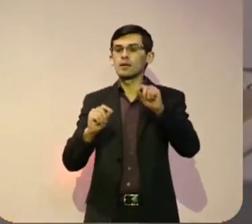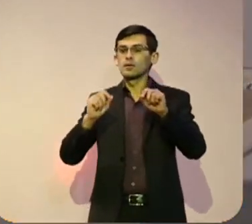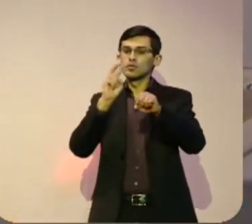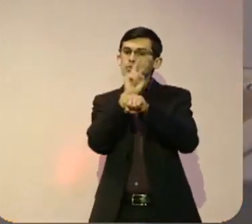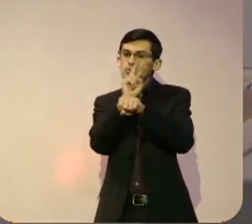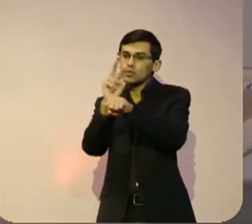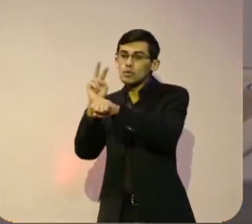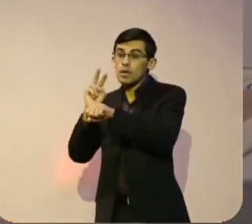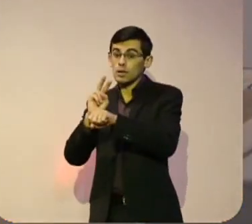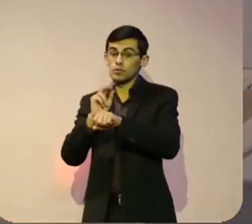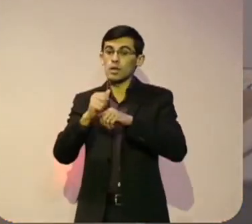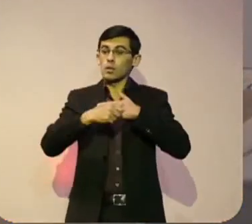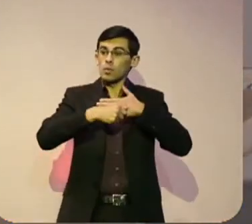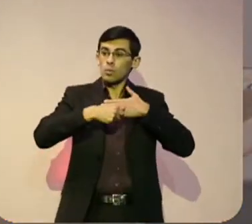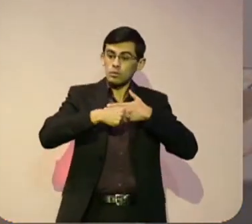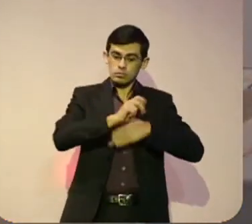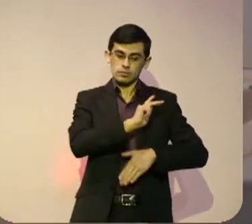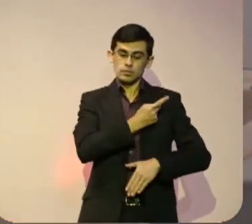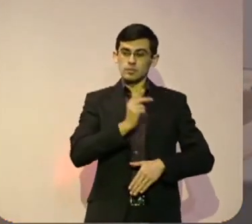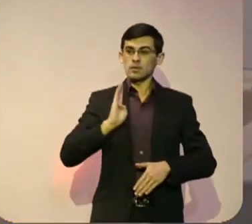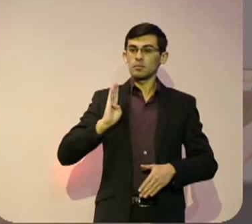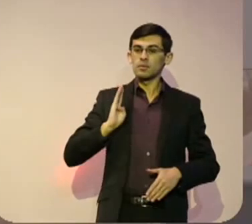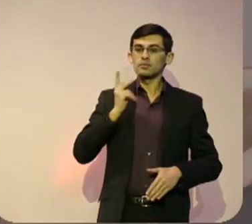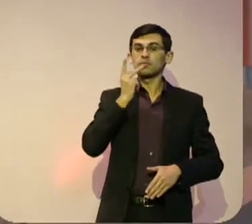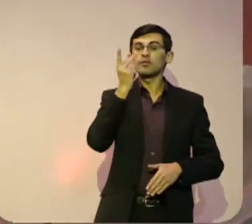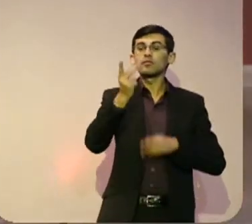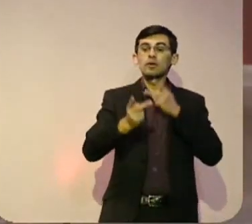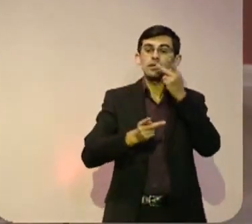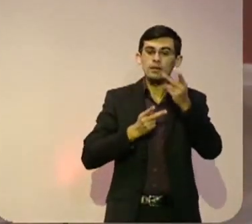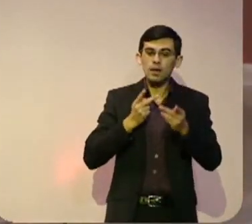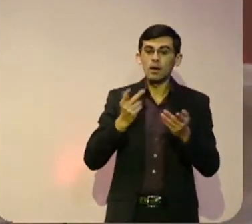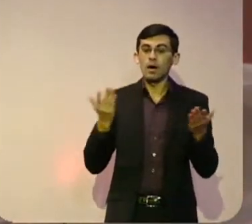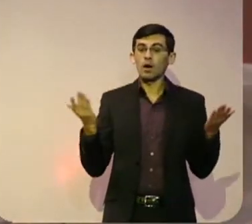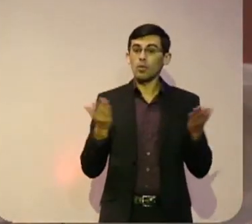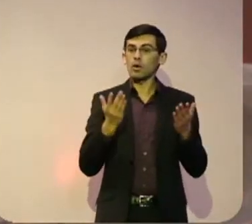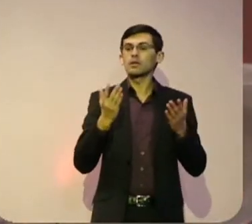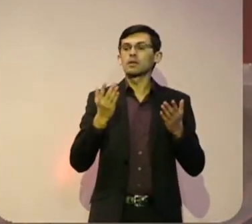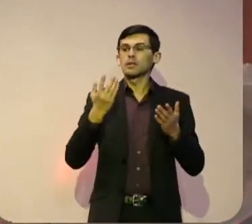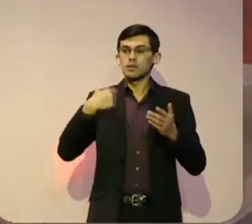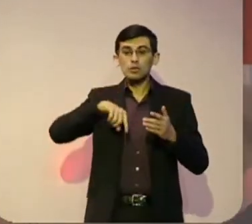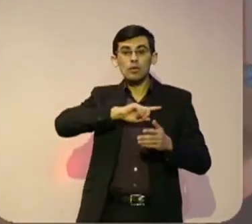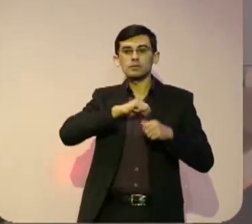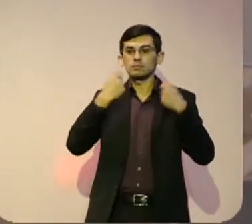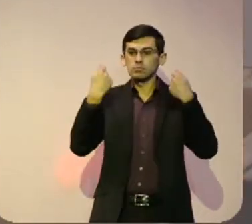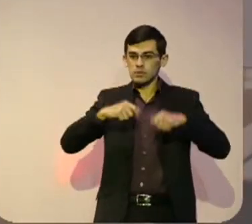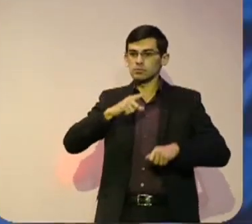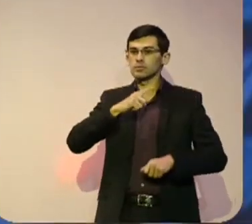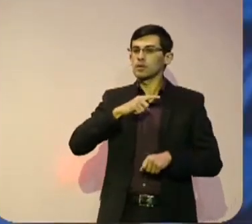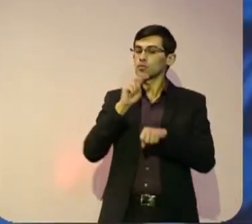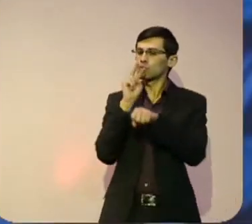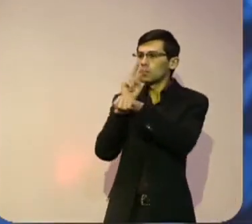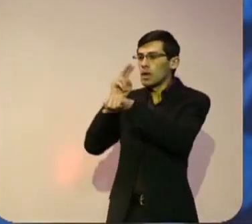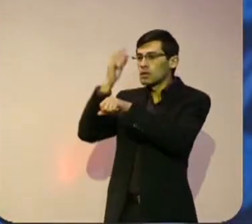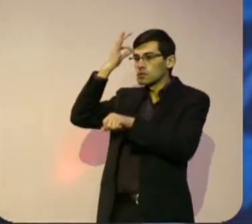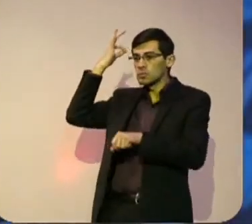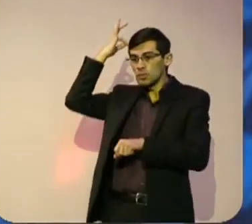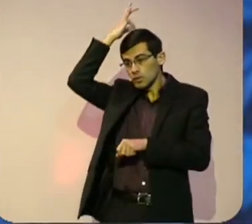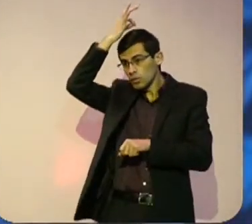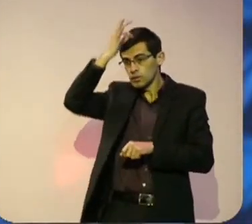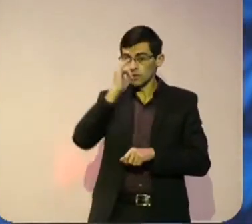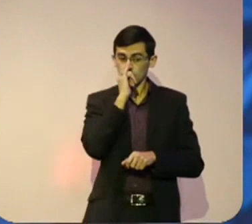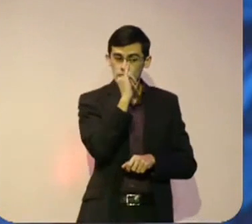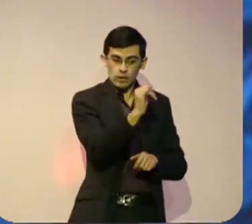cuidados que o autor dessa carta de Hebreus fala, os cuidados espirituais que ele fala com aquele povo